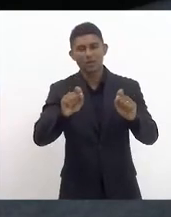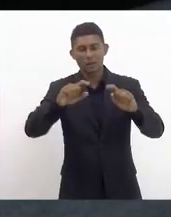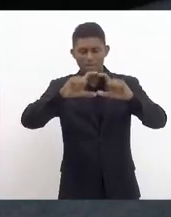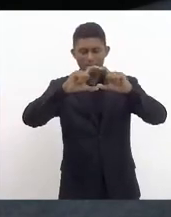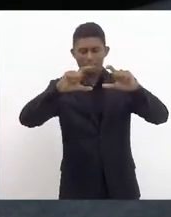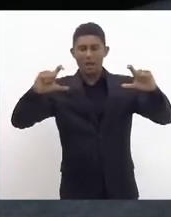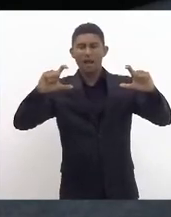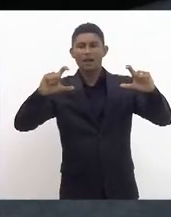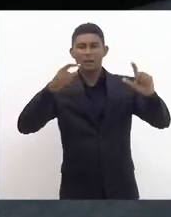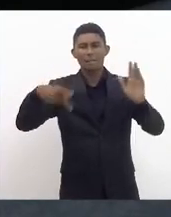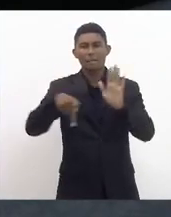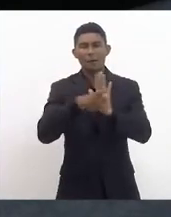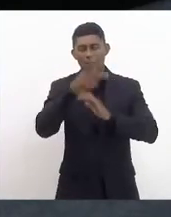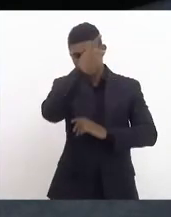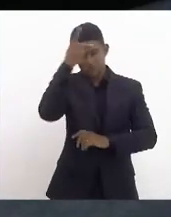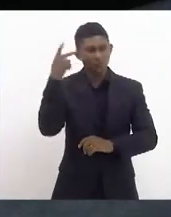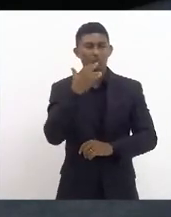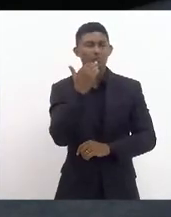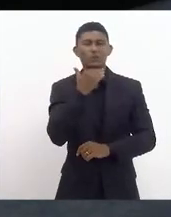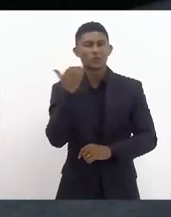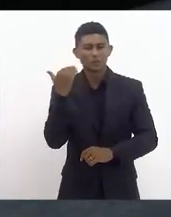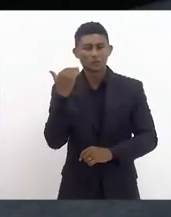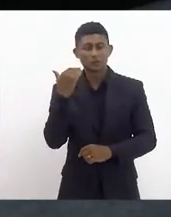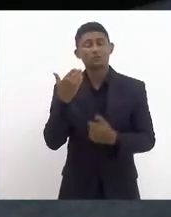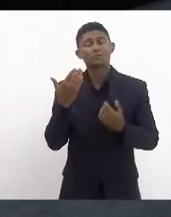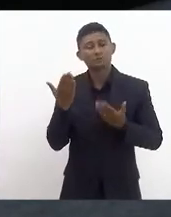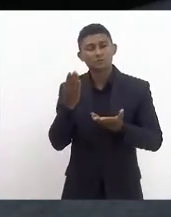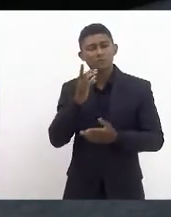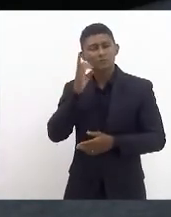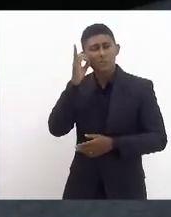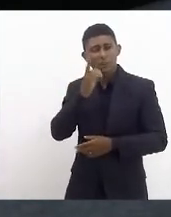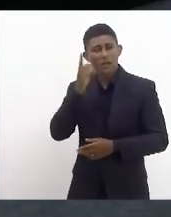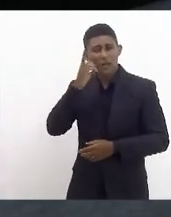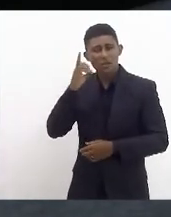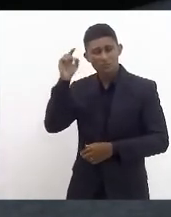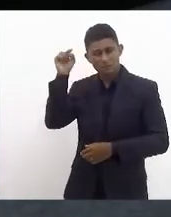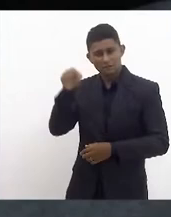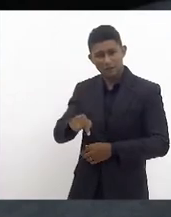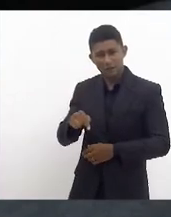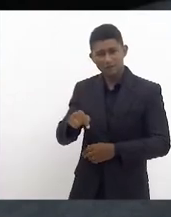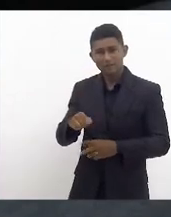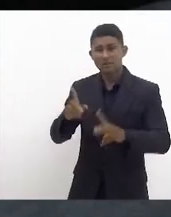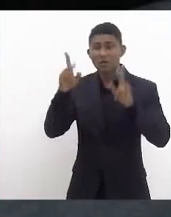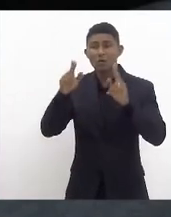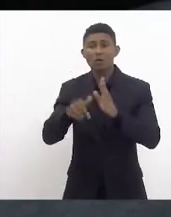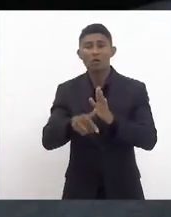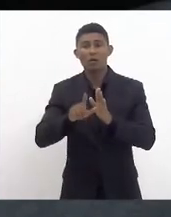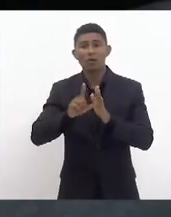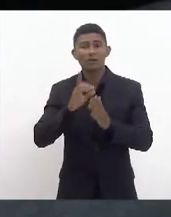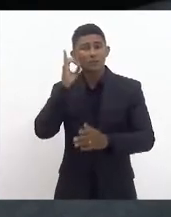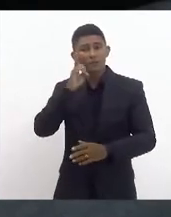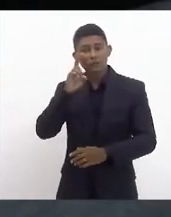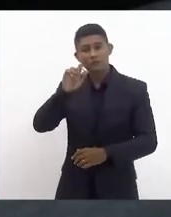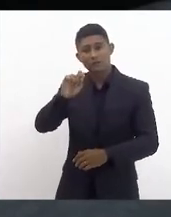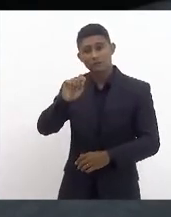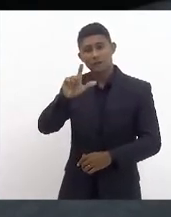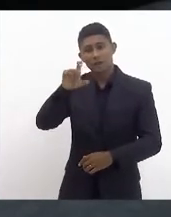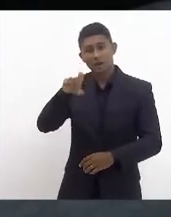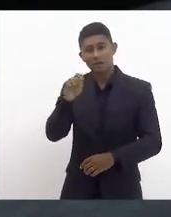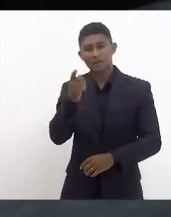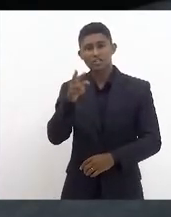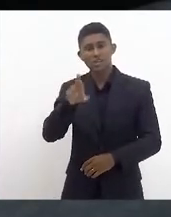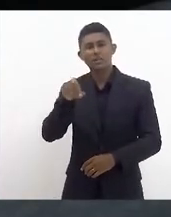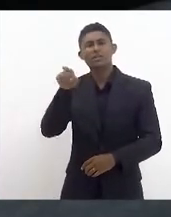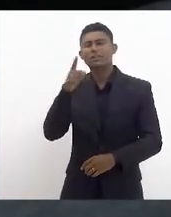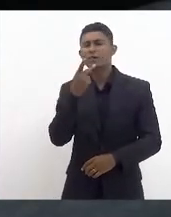assassinada. Esse deputado vem aqui e, tal qual o que o antecedeu, o deputado Alexandre Freitas, vem defender a